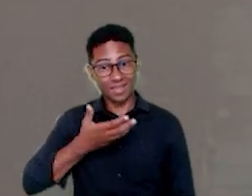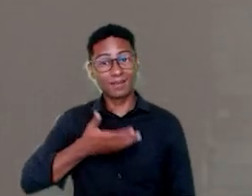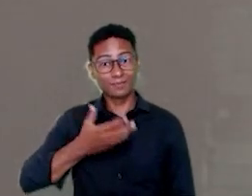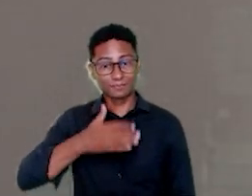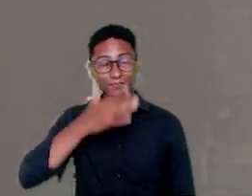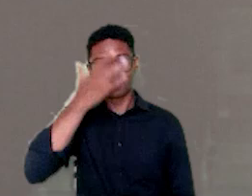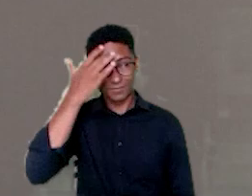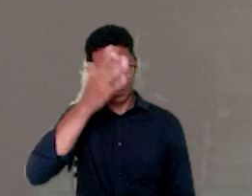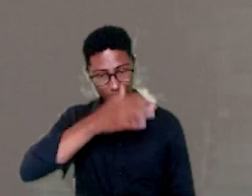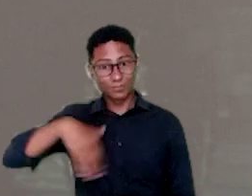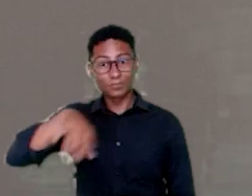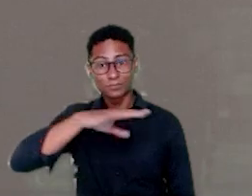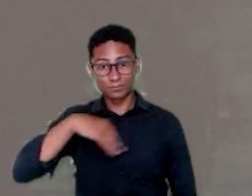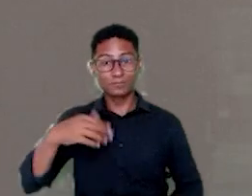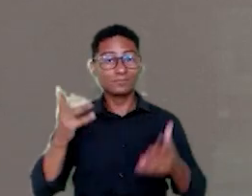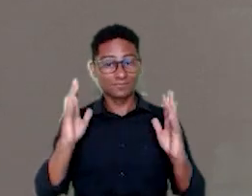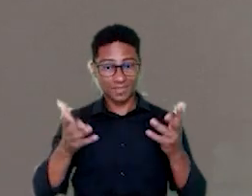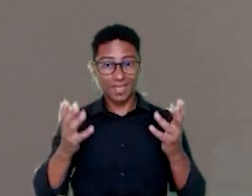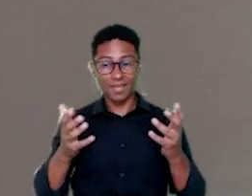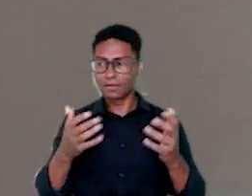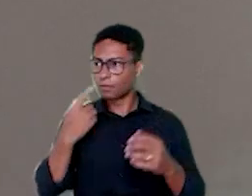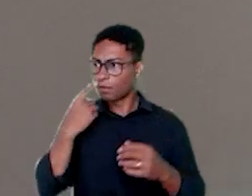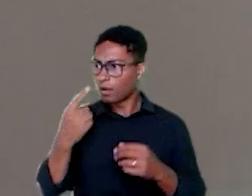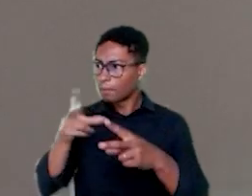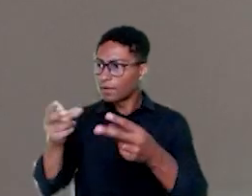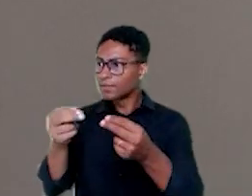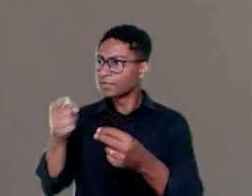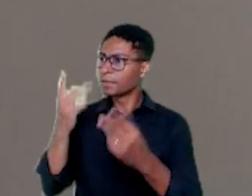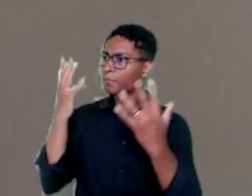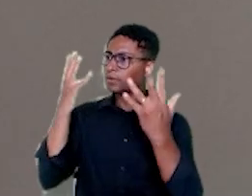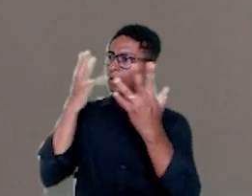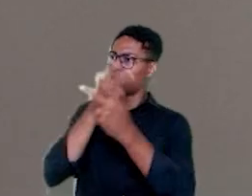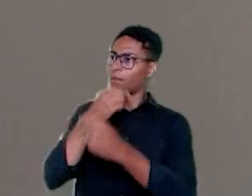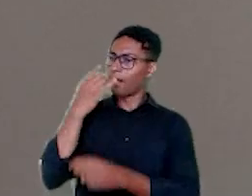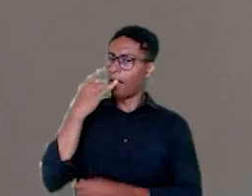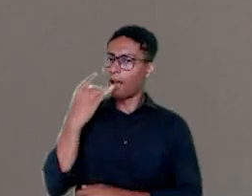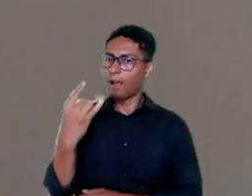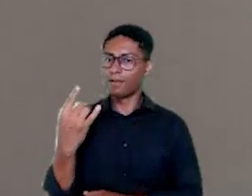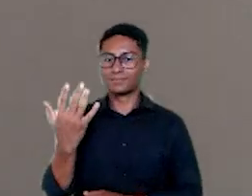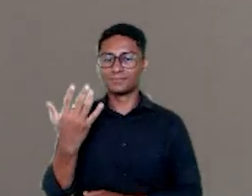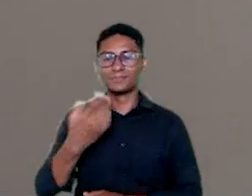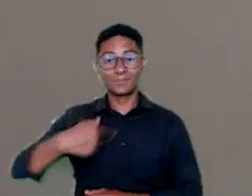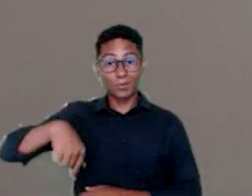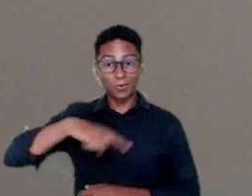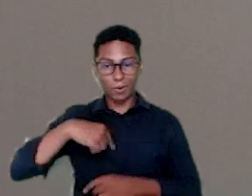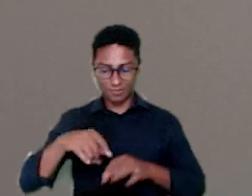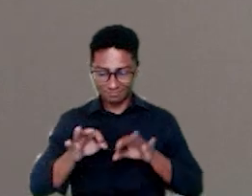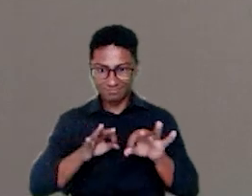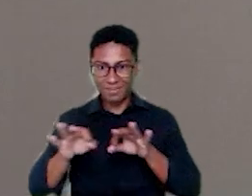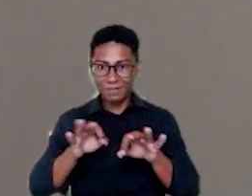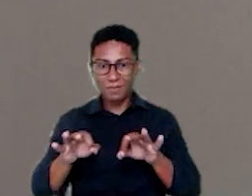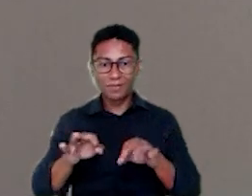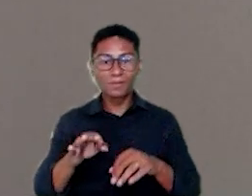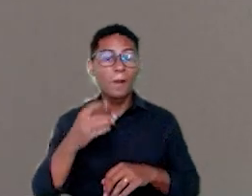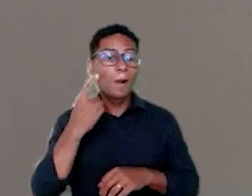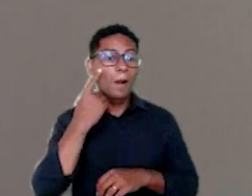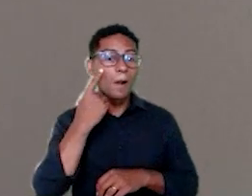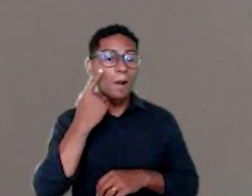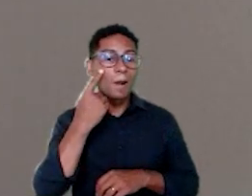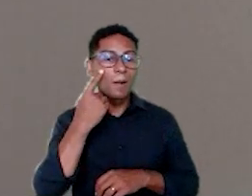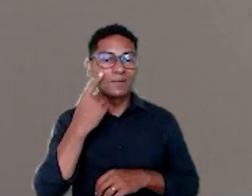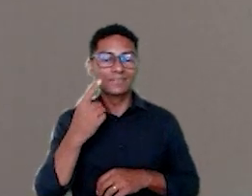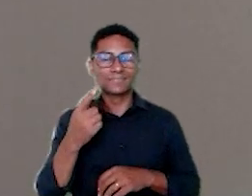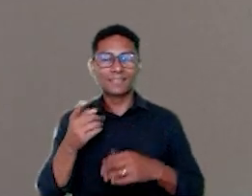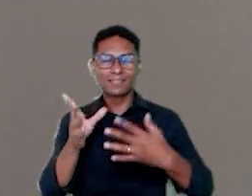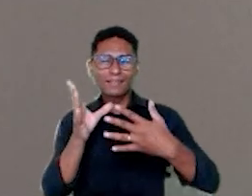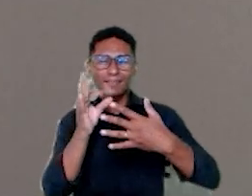pessoas esperam, né? Um presente que salte aos olhos. Então nós preparamos e deixamos montados, por exemplo, um bodezinho com